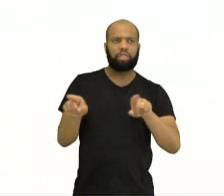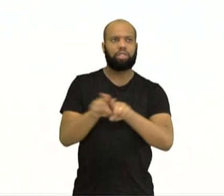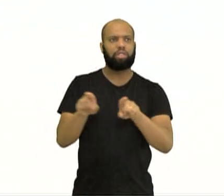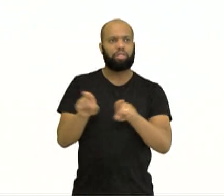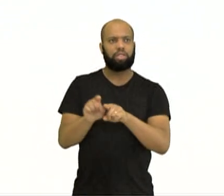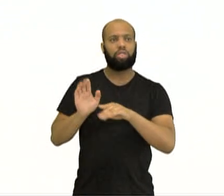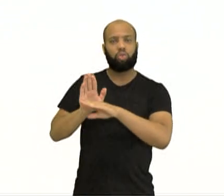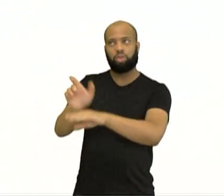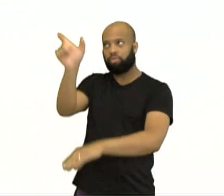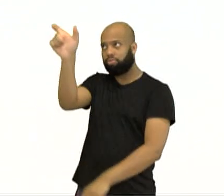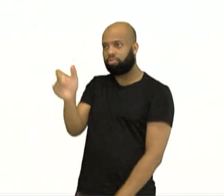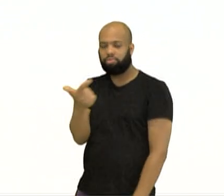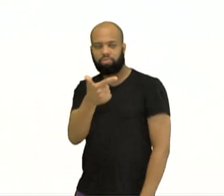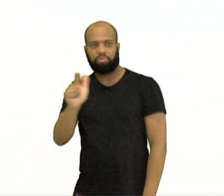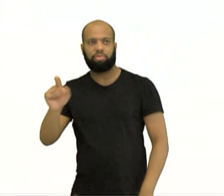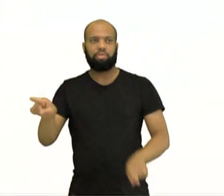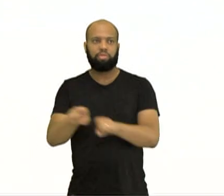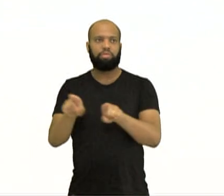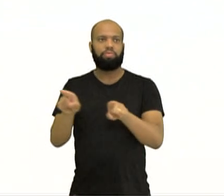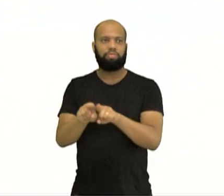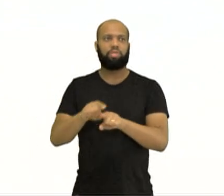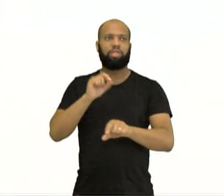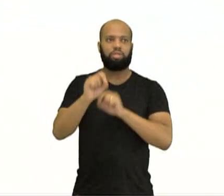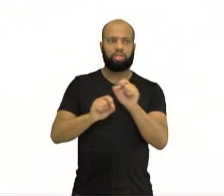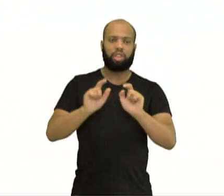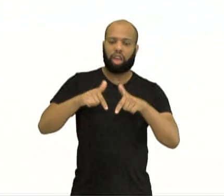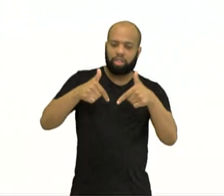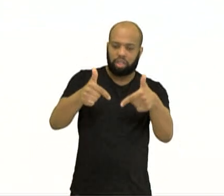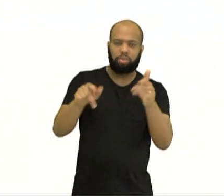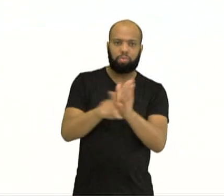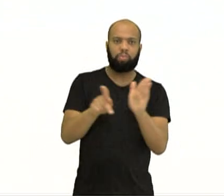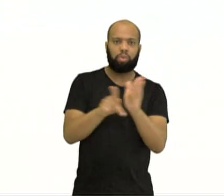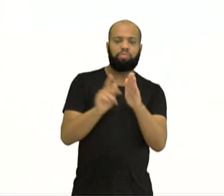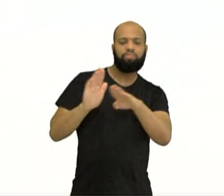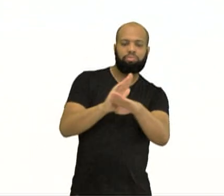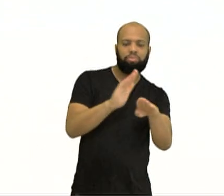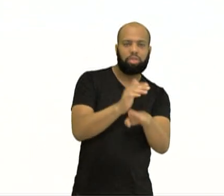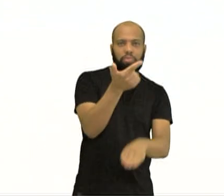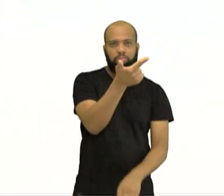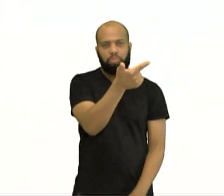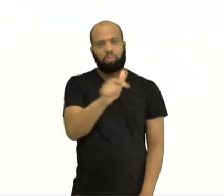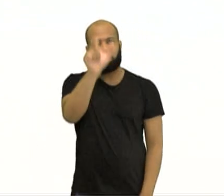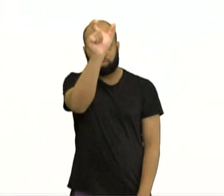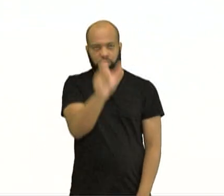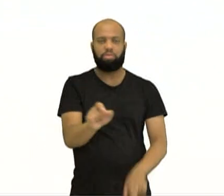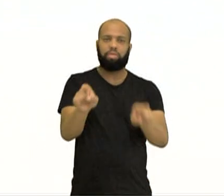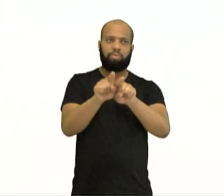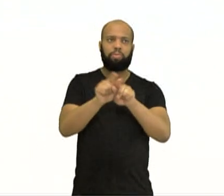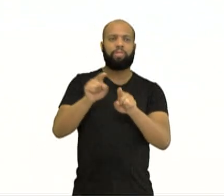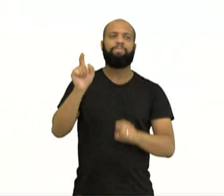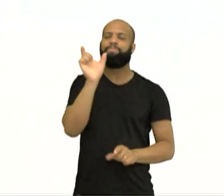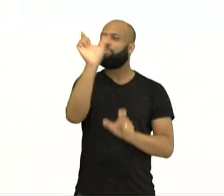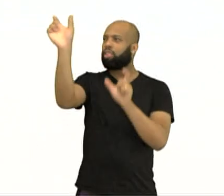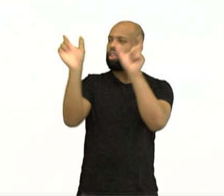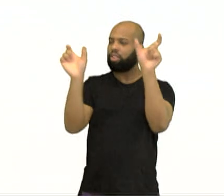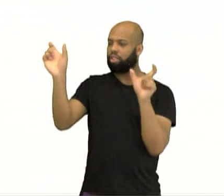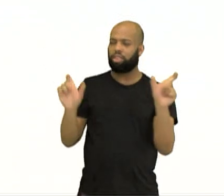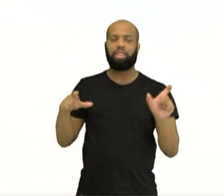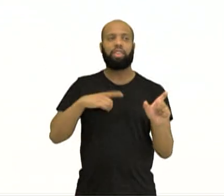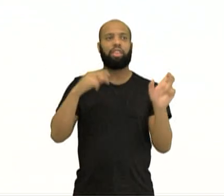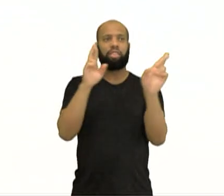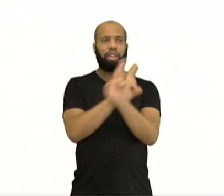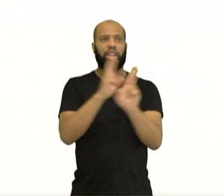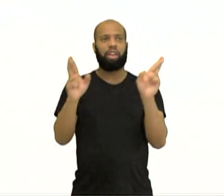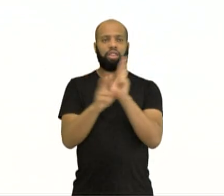próximo, agir em prol de outra ou de outras pessoas. Tudo isso, então, está relacionado a